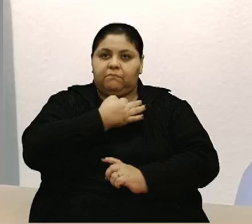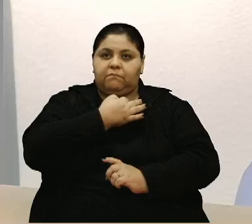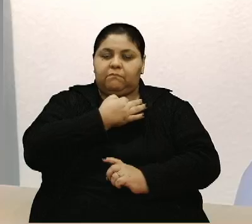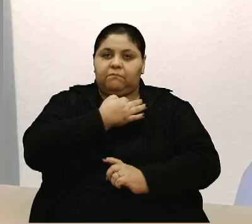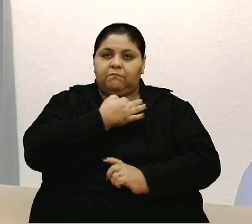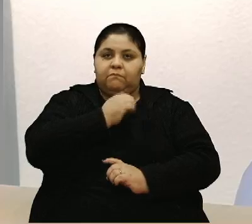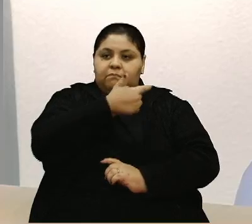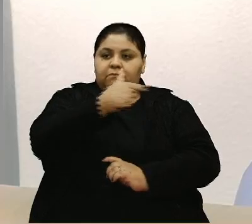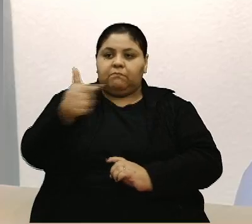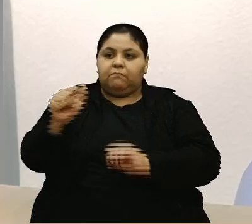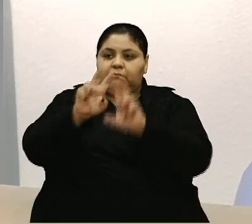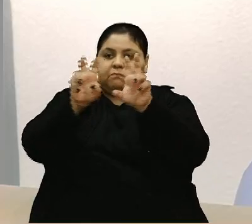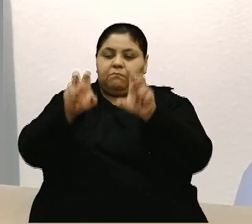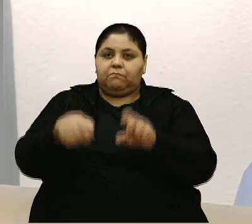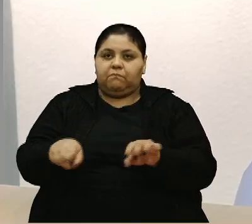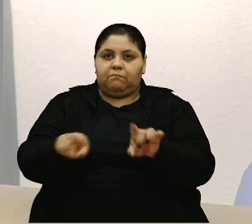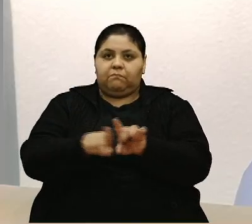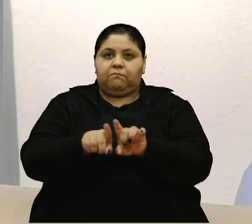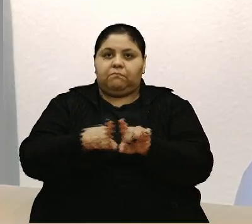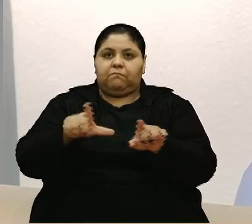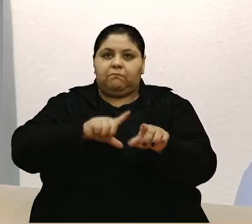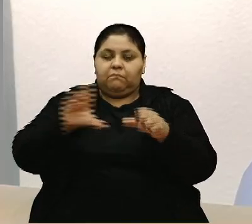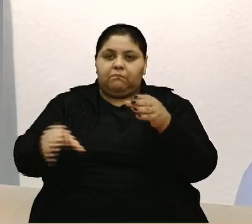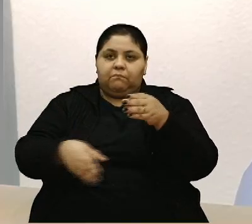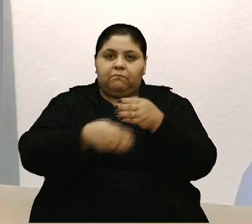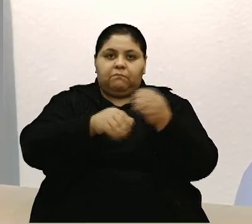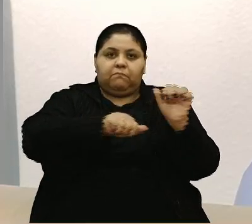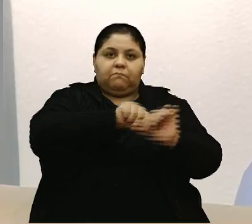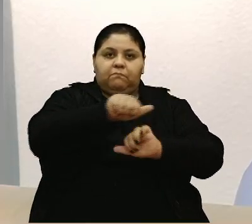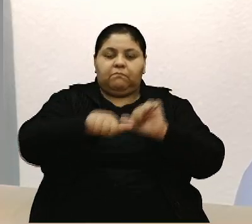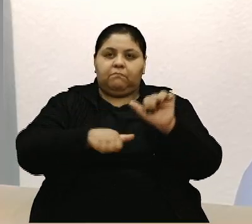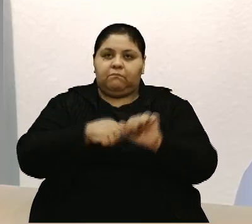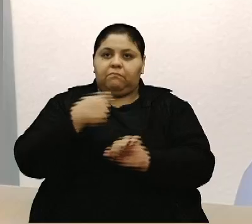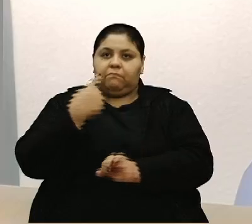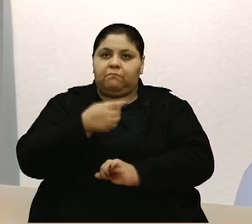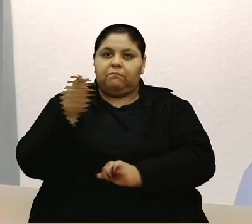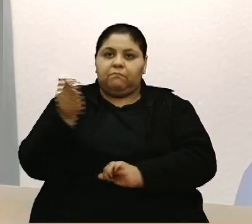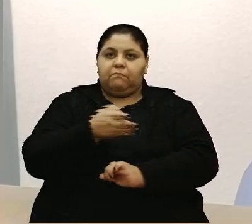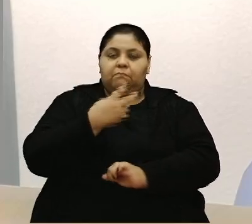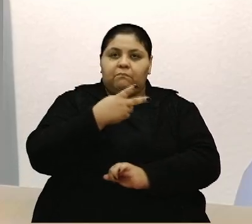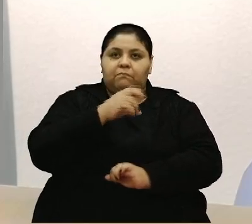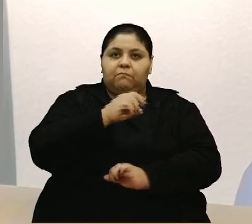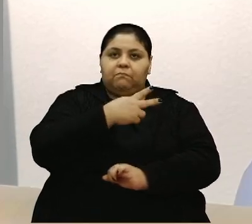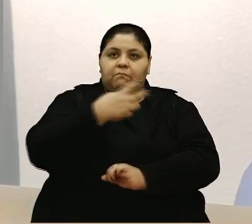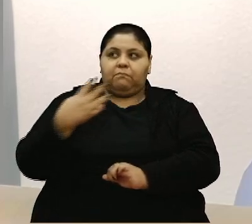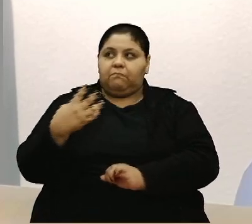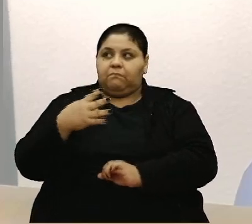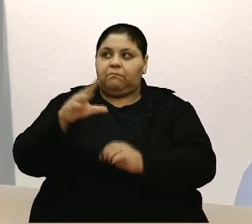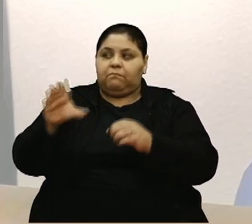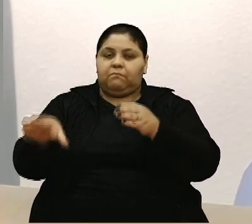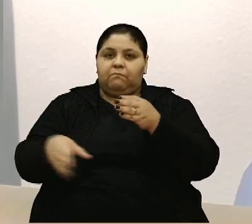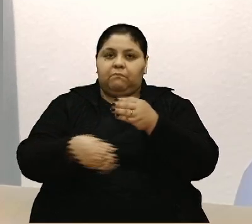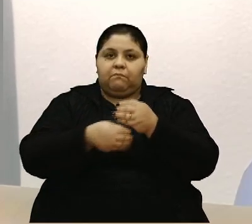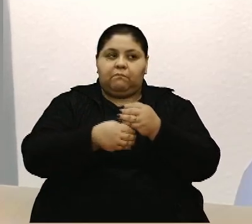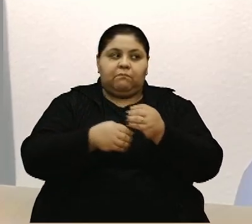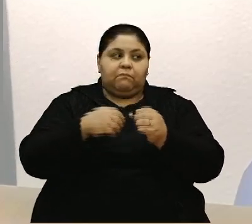e da outras providências. Contém emenda modificativa 1/2024, emenda